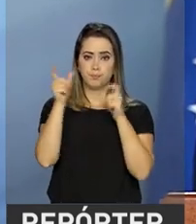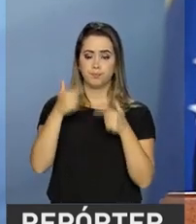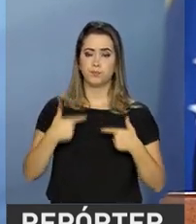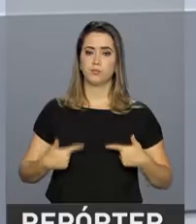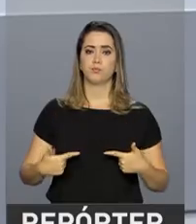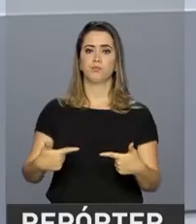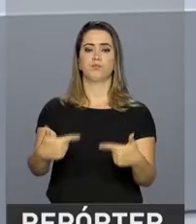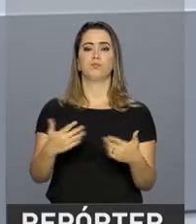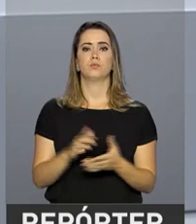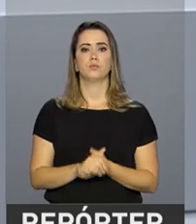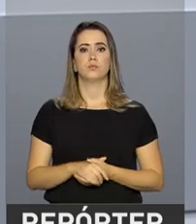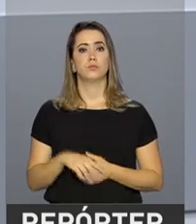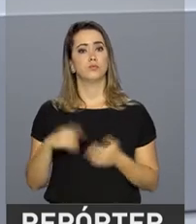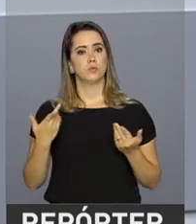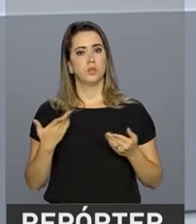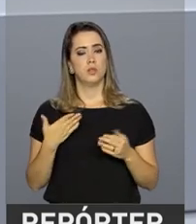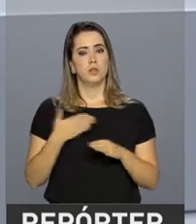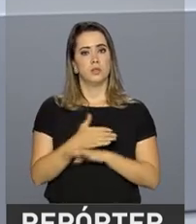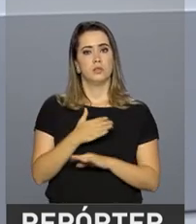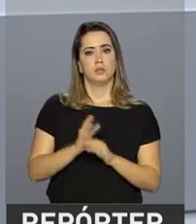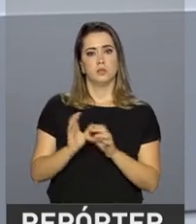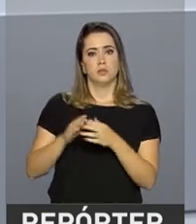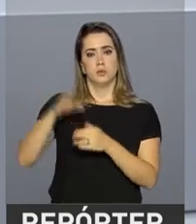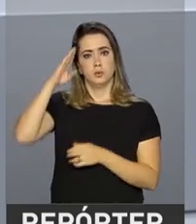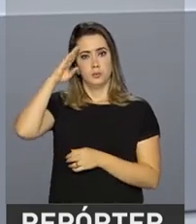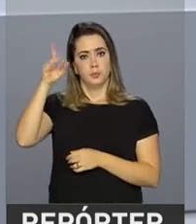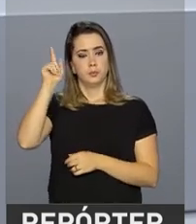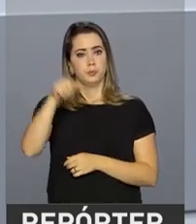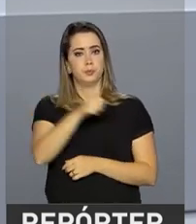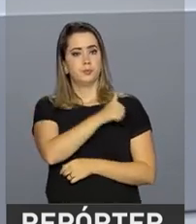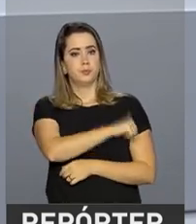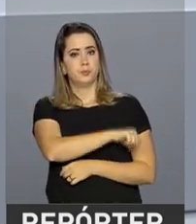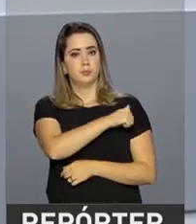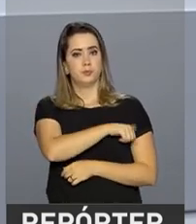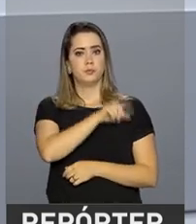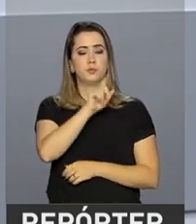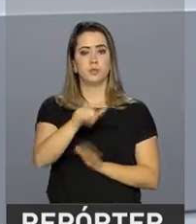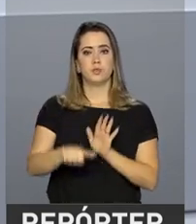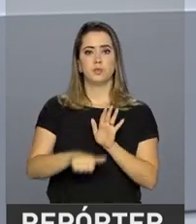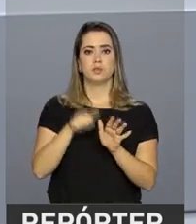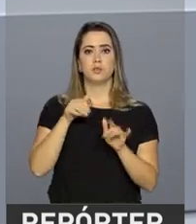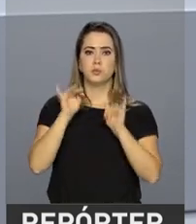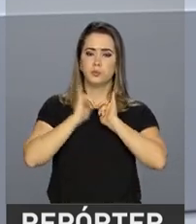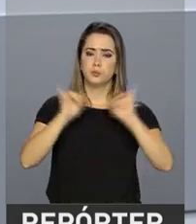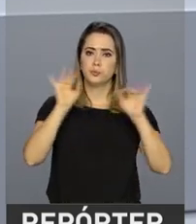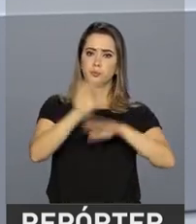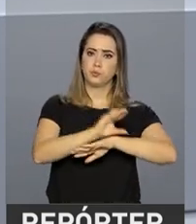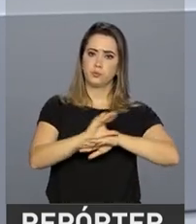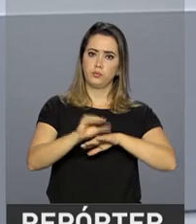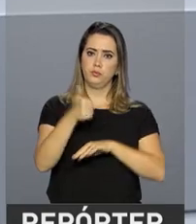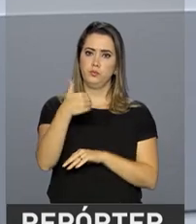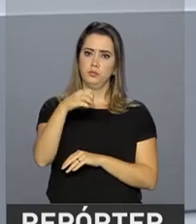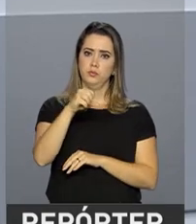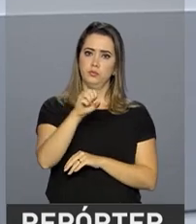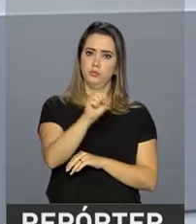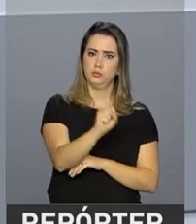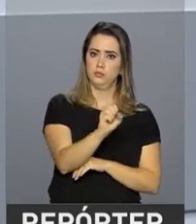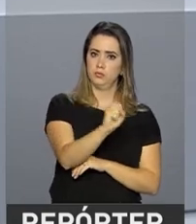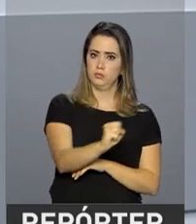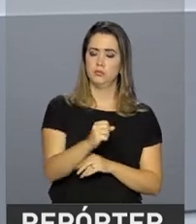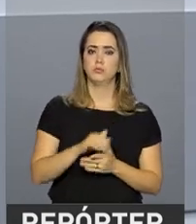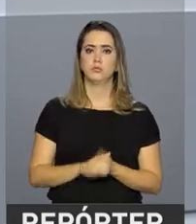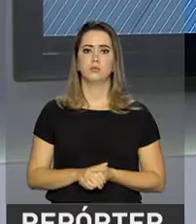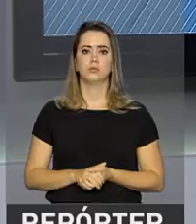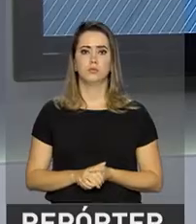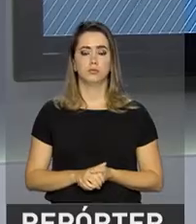luta a intervenção federal no rio de janeiro é a primeira desde a promulgação da constituição de 1988